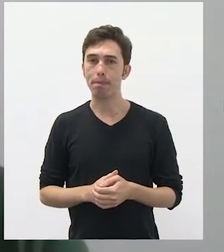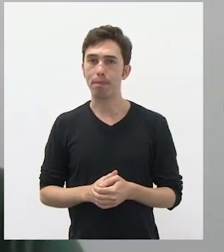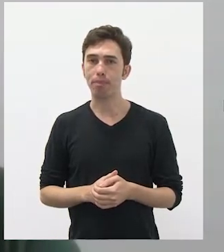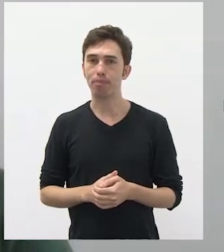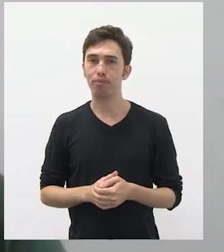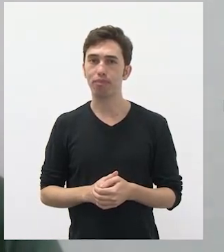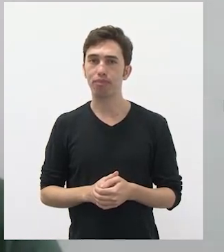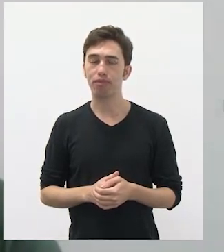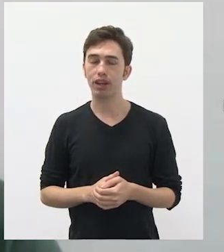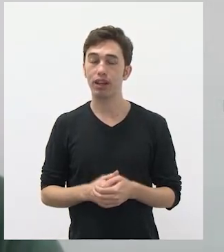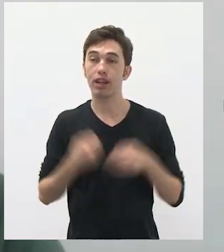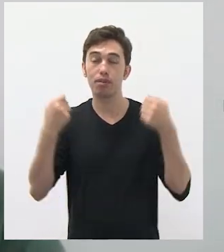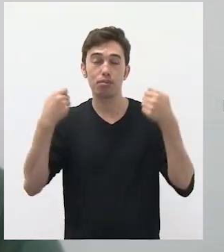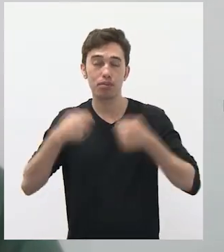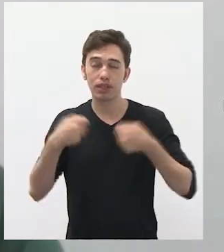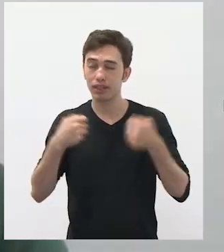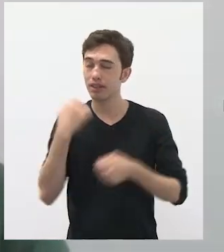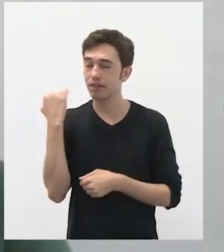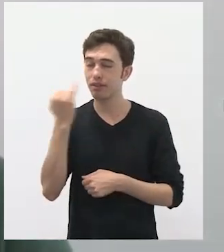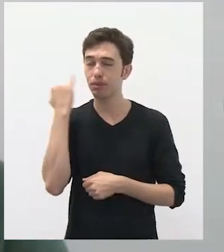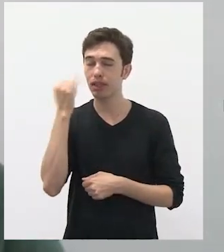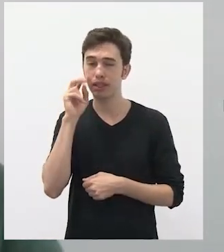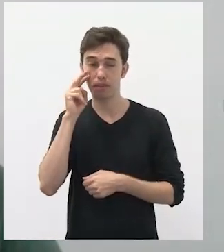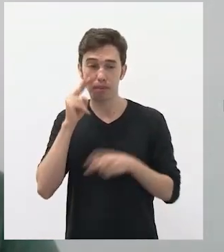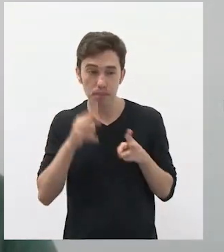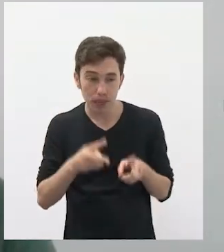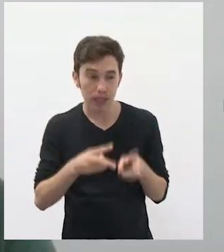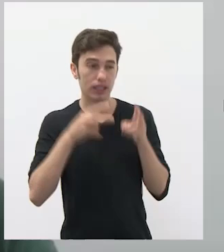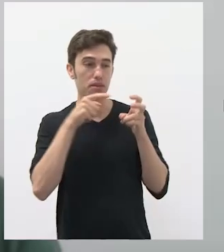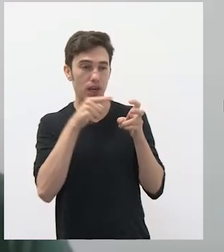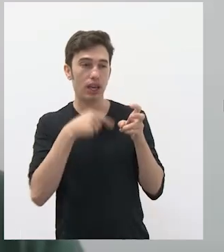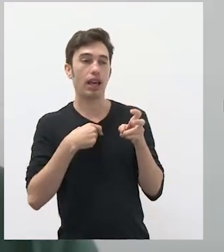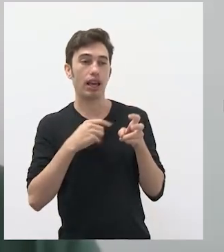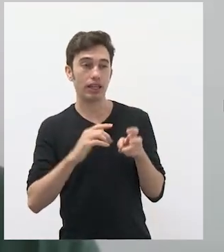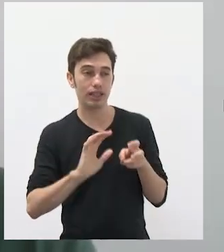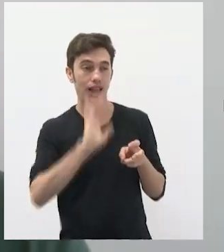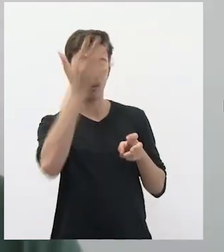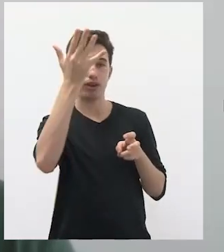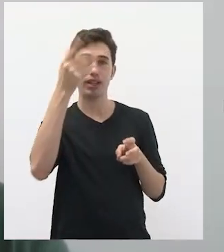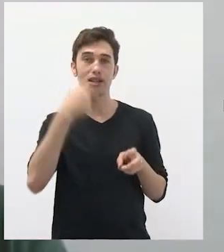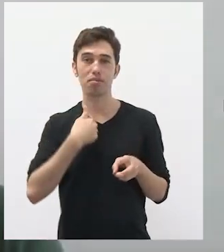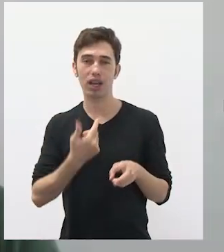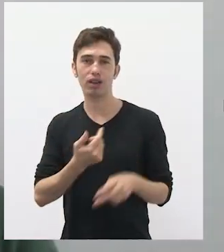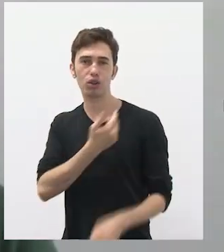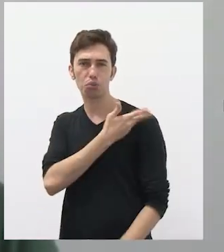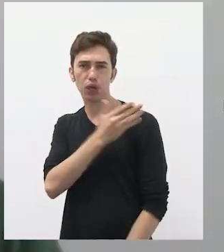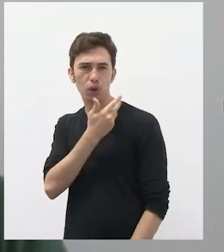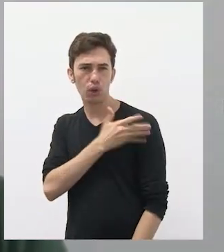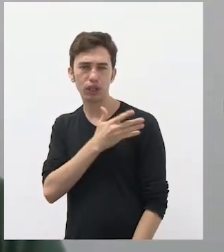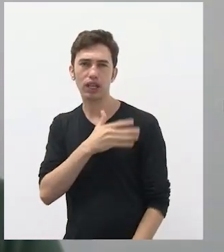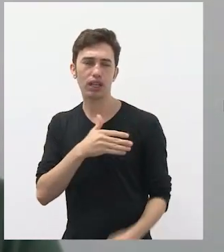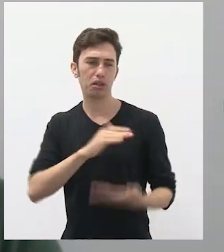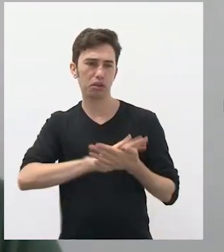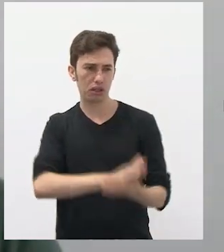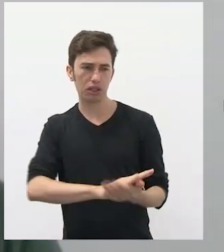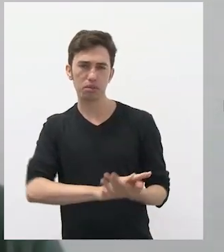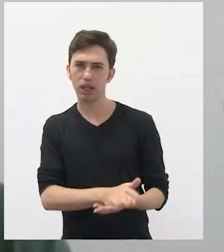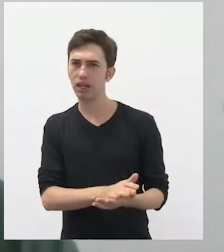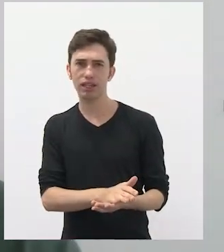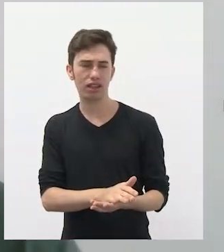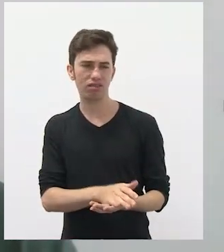fenômenos de discriminação não passem despercebidos, precisa sempre estar atento, ouvir. A vítima ela não fala se ela não